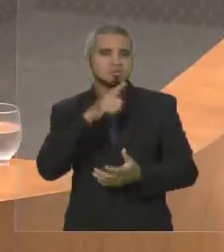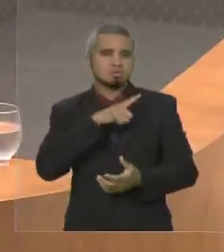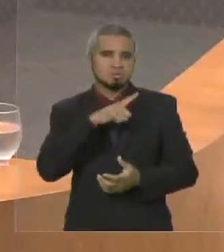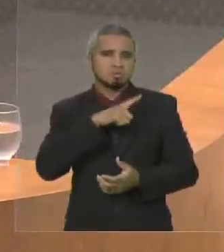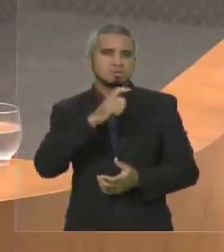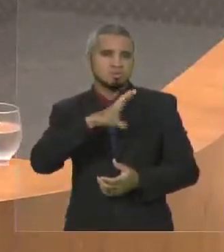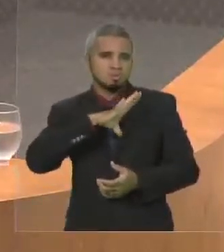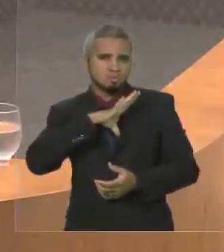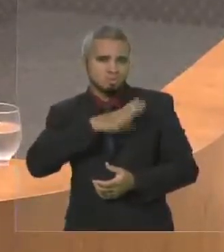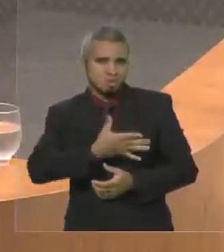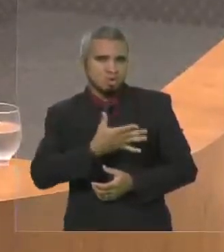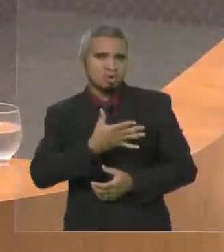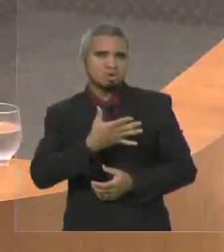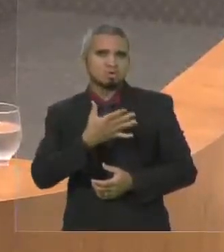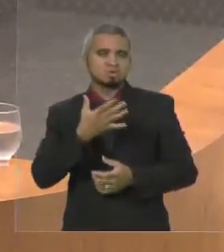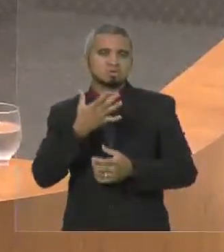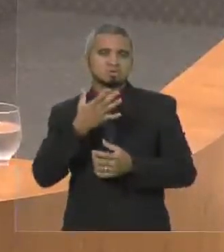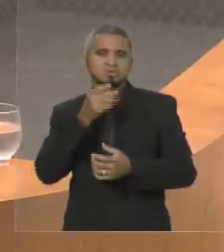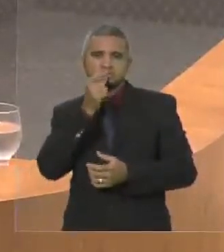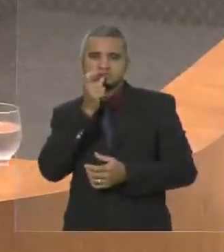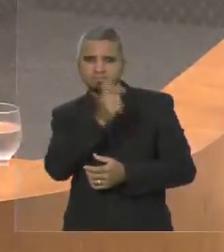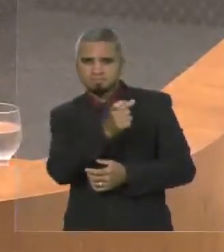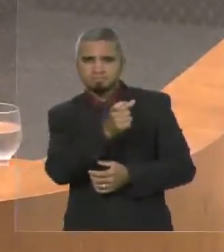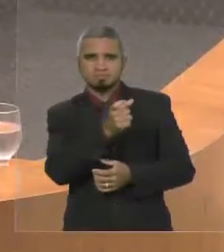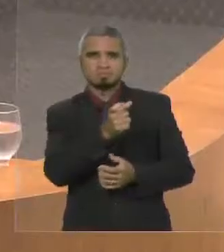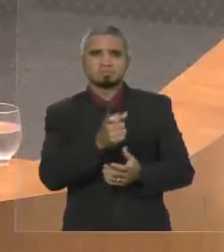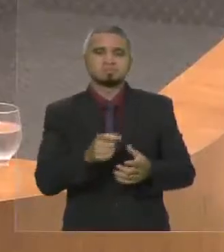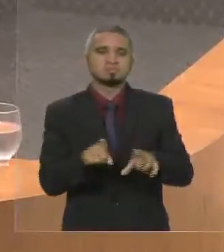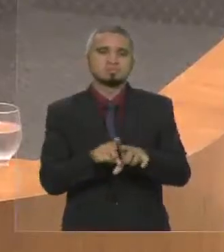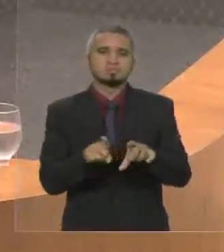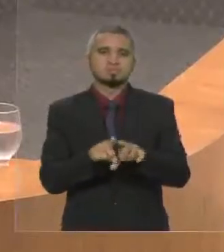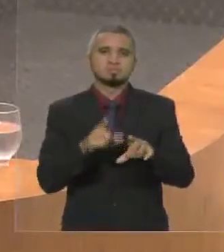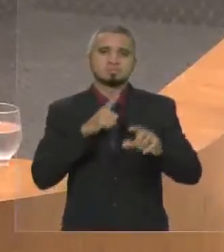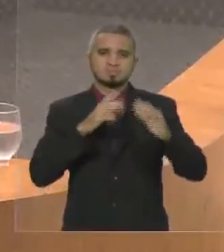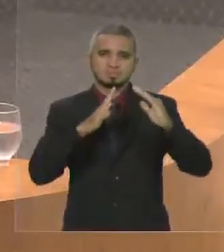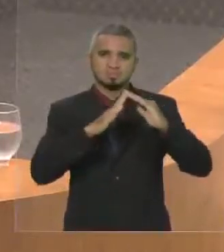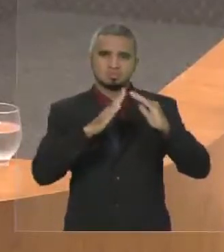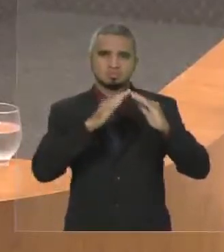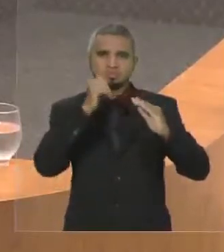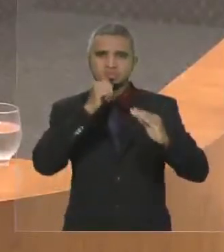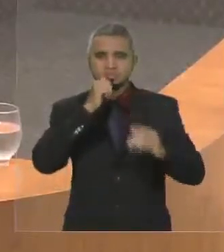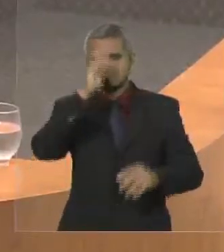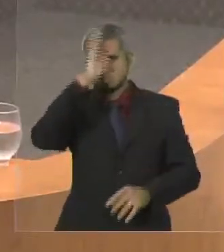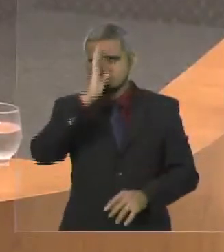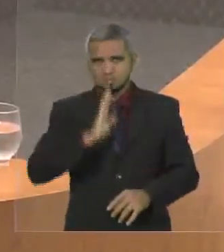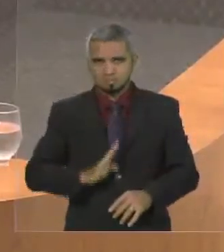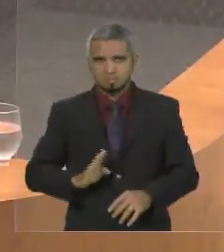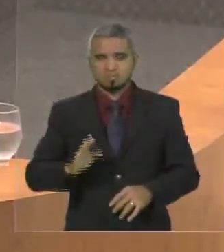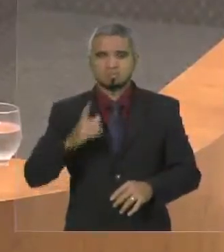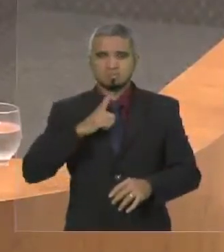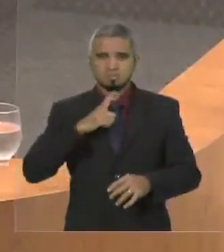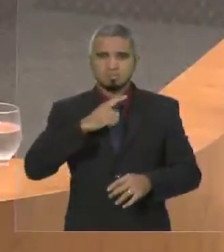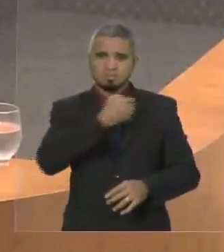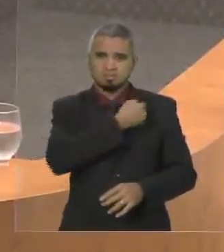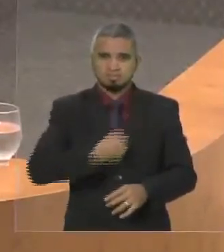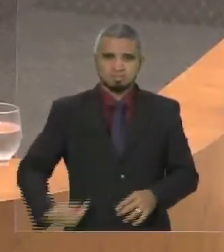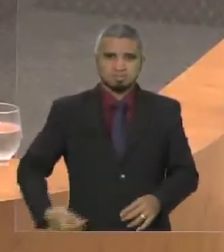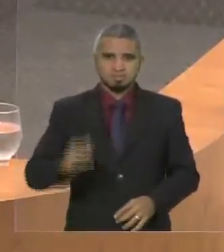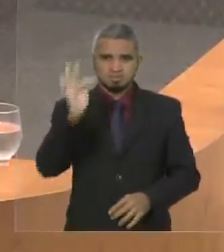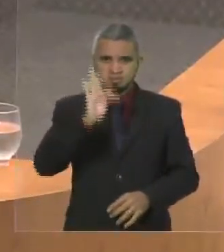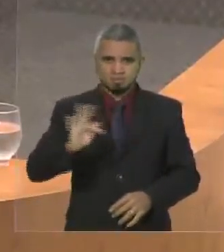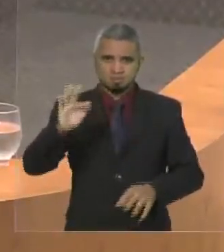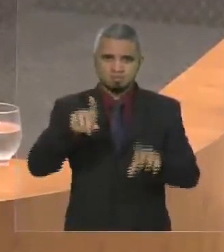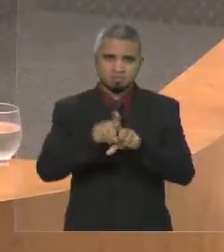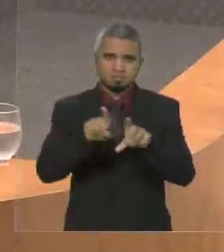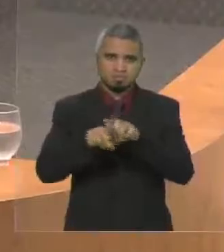temos aqui a Casa da Mulher Brasileira, que foi um convênio do governo federal com o Estado, que teve todo o empenho do nosso governador